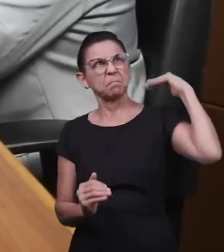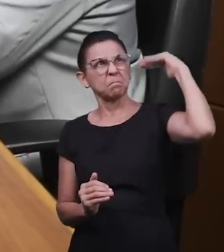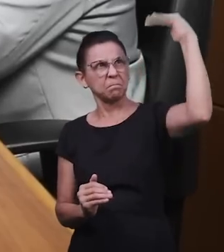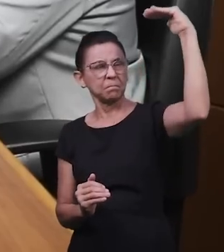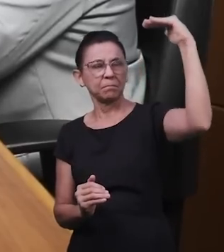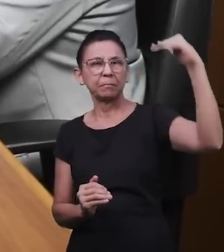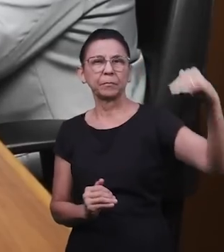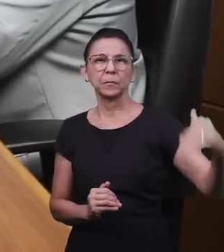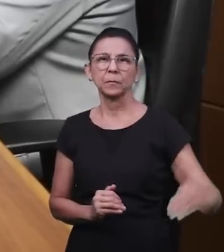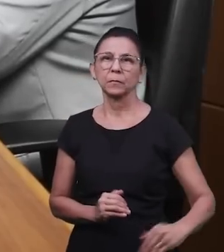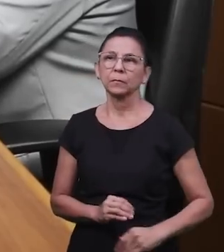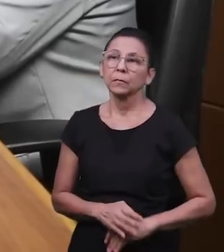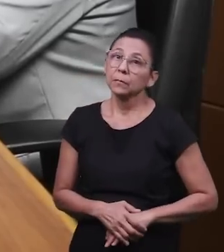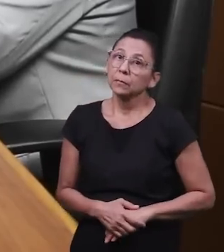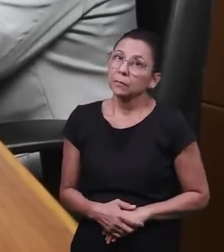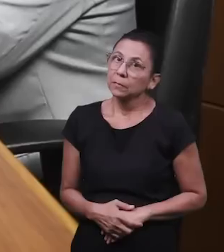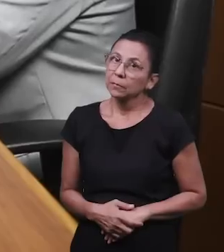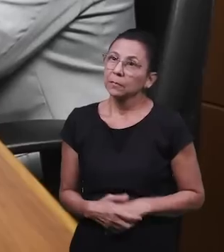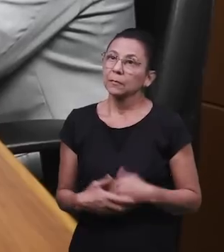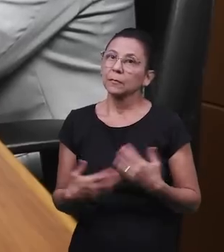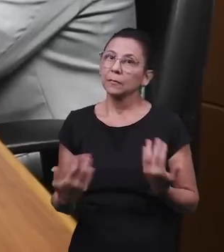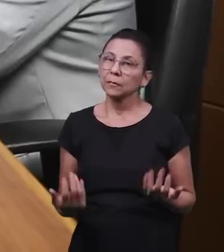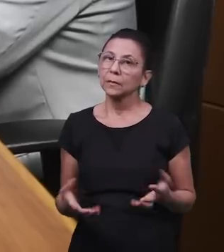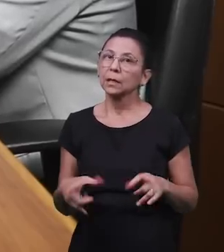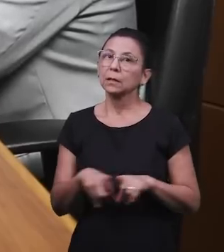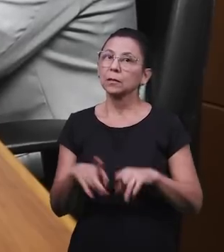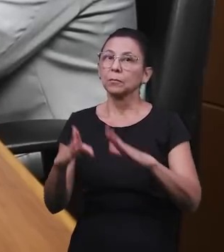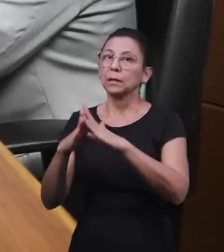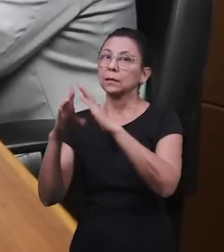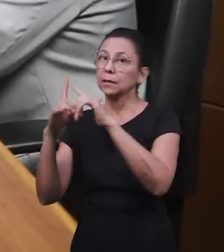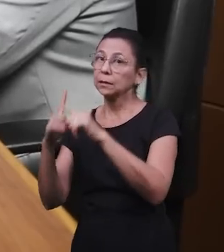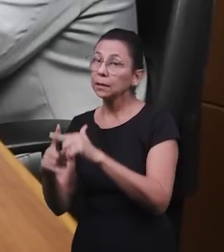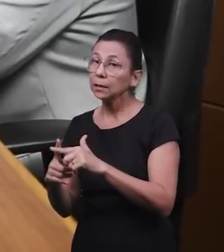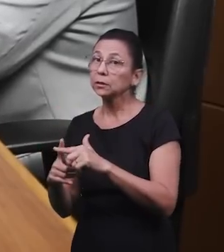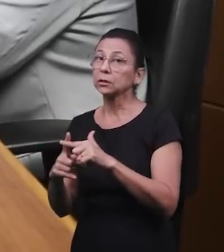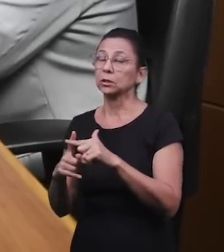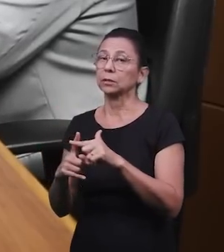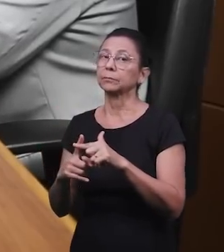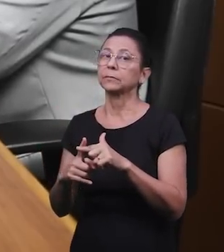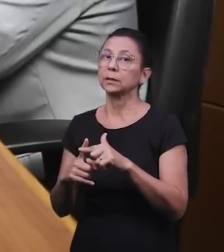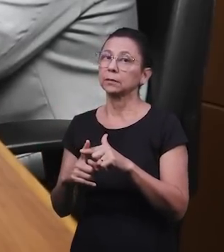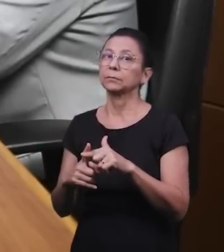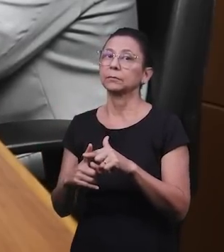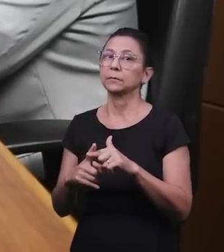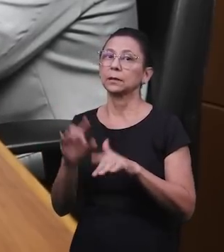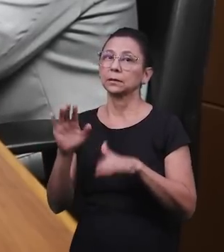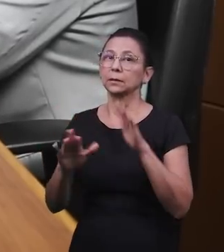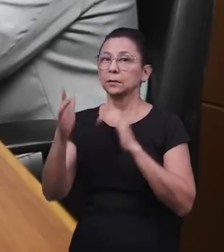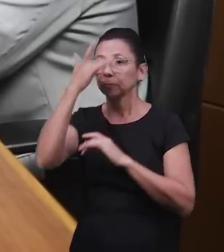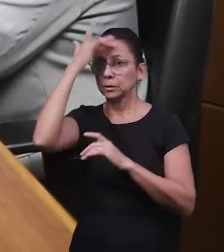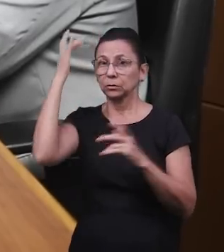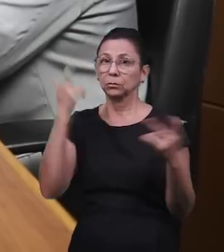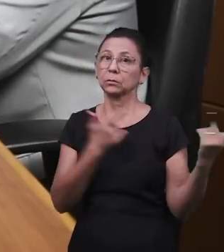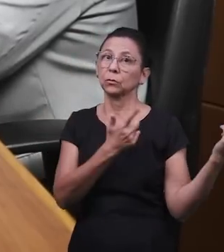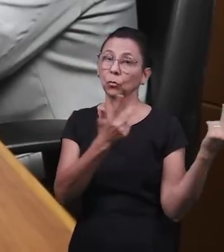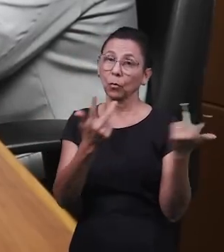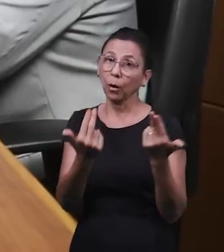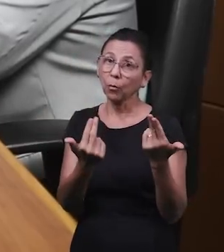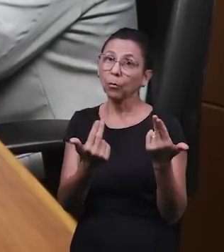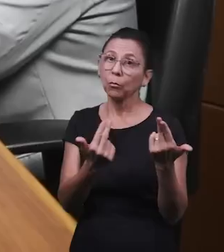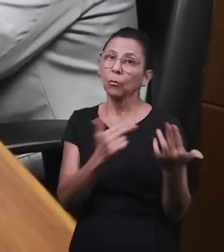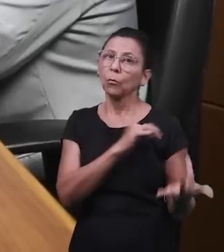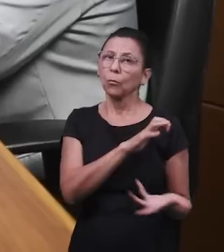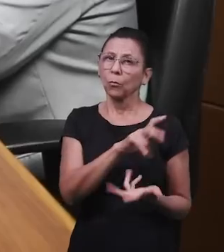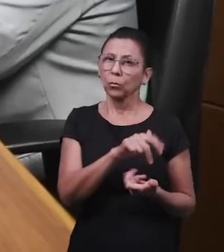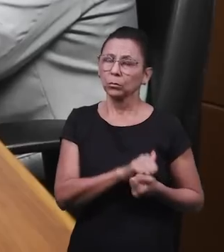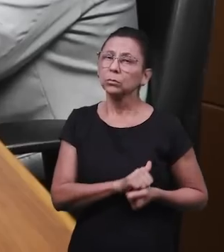outros para alcançar o que ele quer. Então, às vezes, precisa confessar a Deus o que você está fazendo, que está trazendo prejuízo para outras